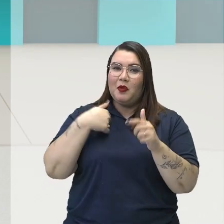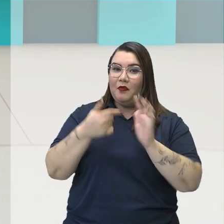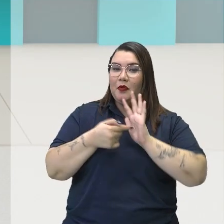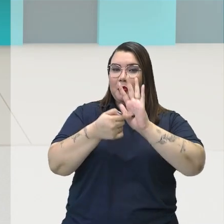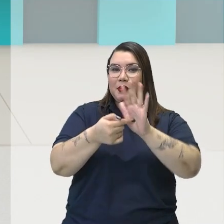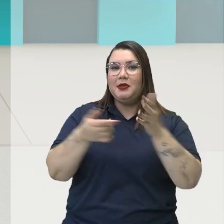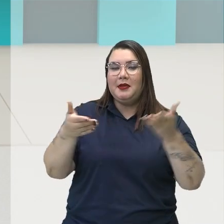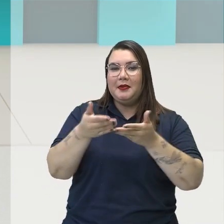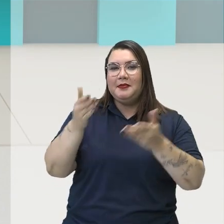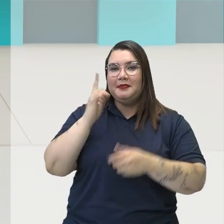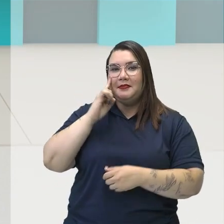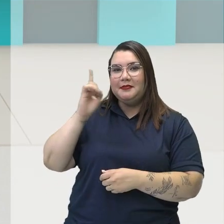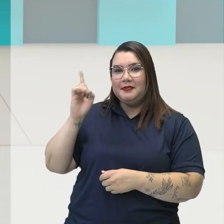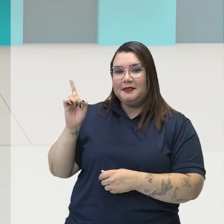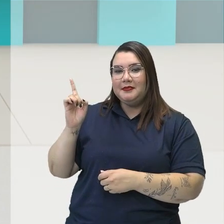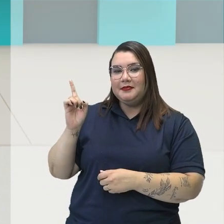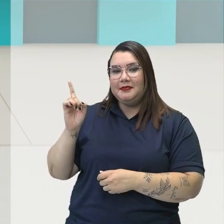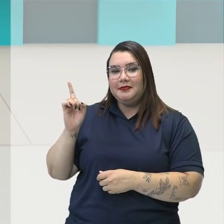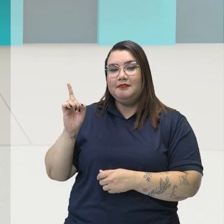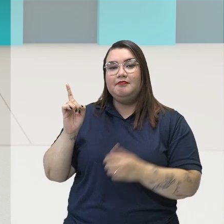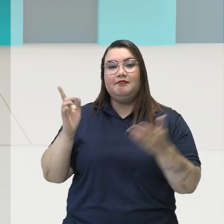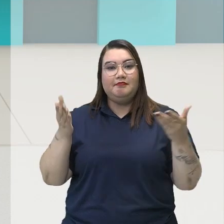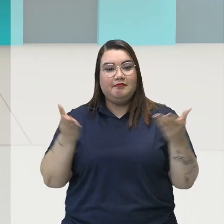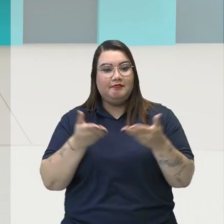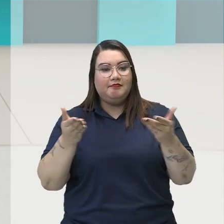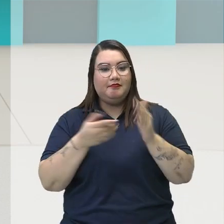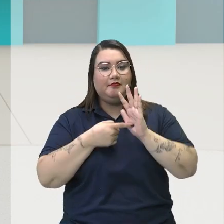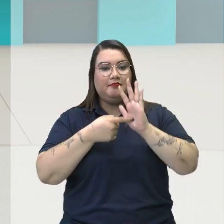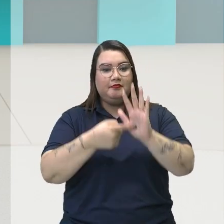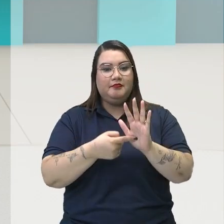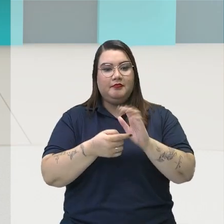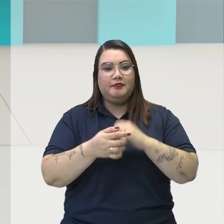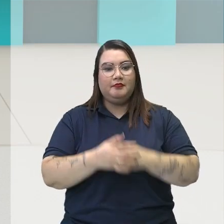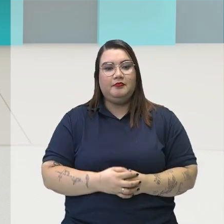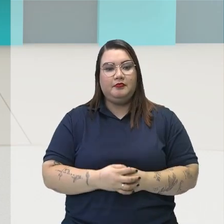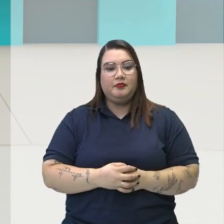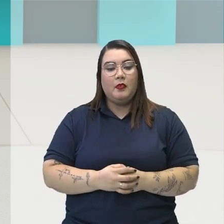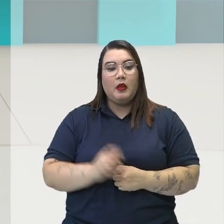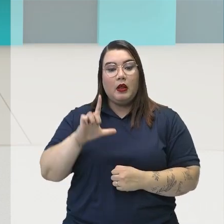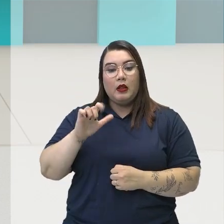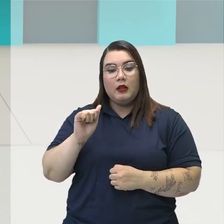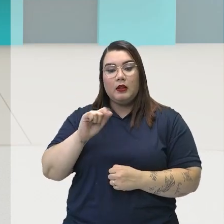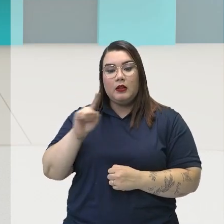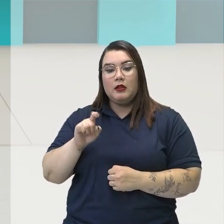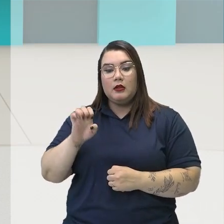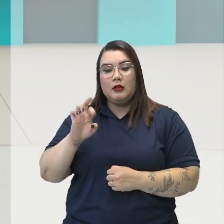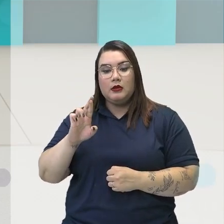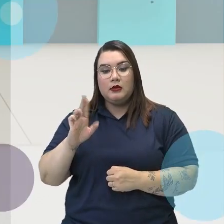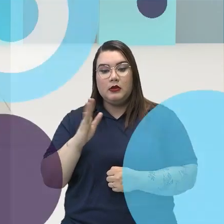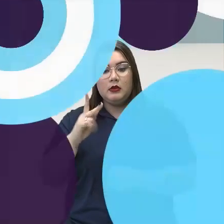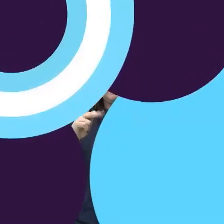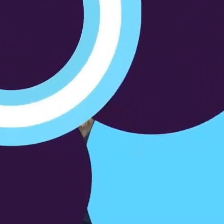agora nós vamos relembrar. Vamos lá? Então, olha só. O lazer passivo